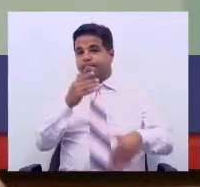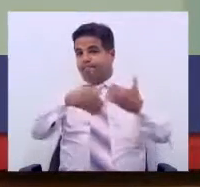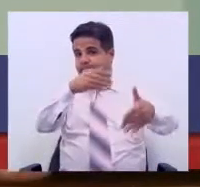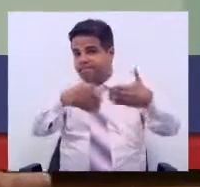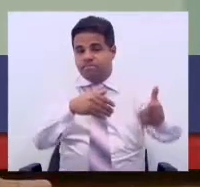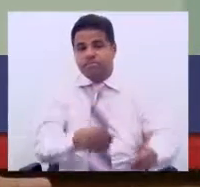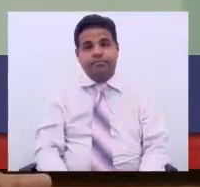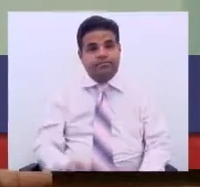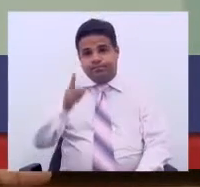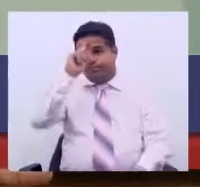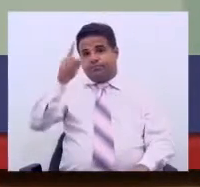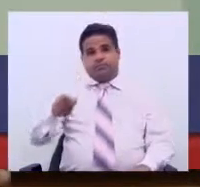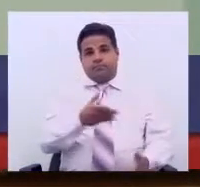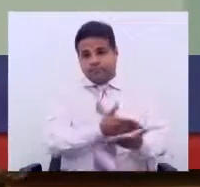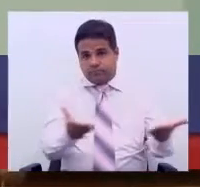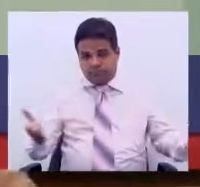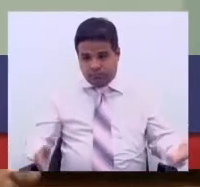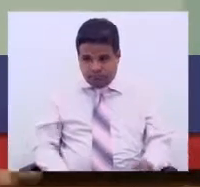para o próximo mandato,